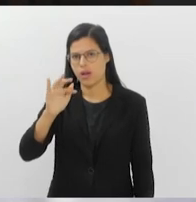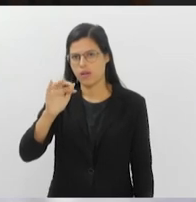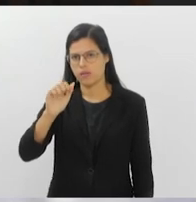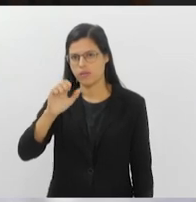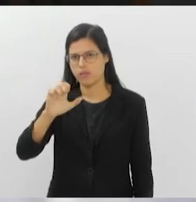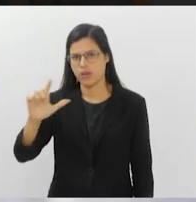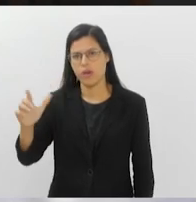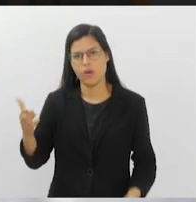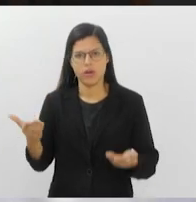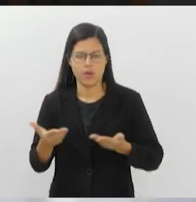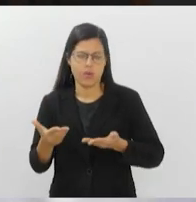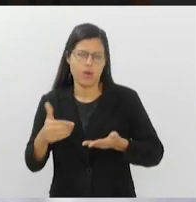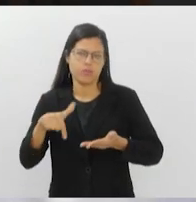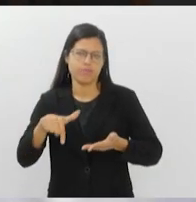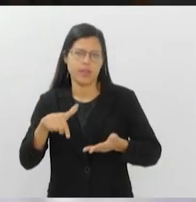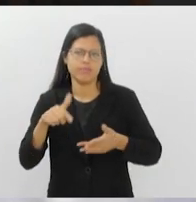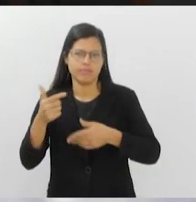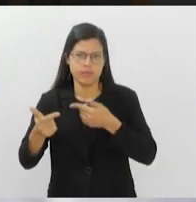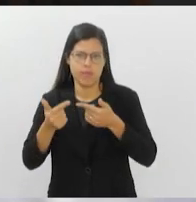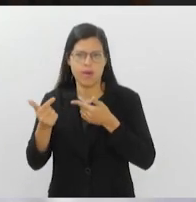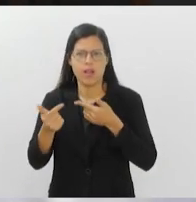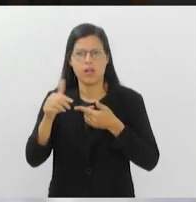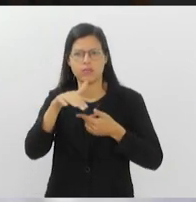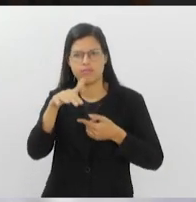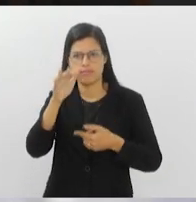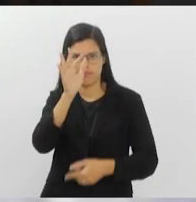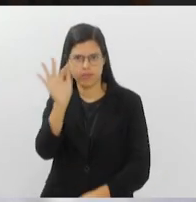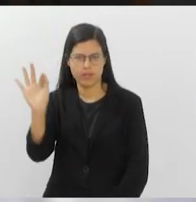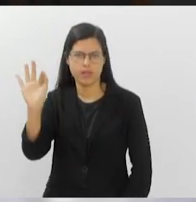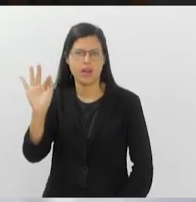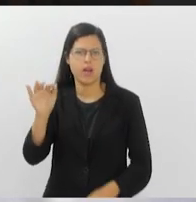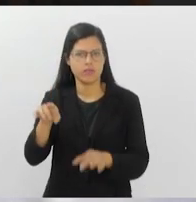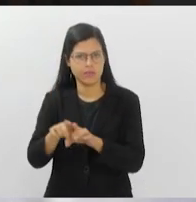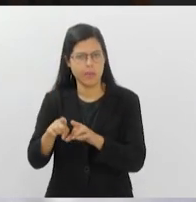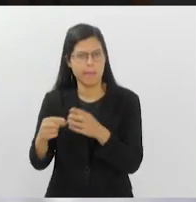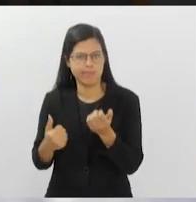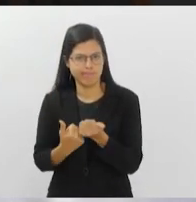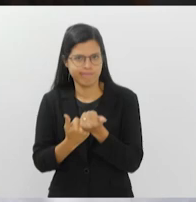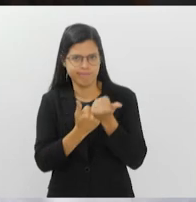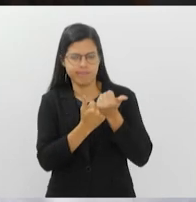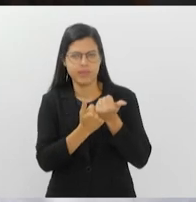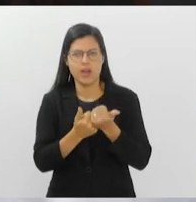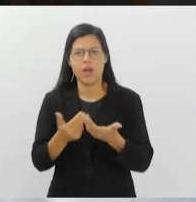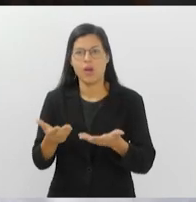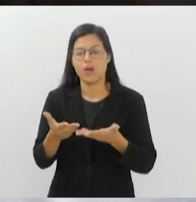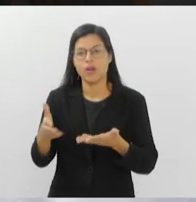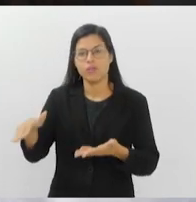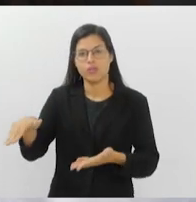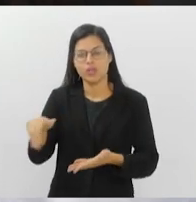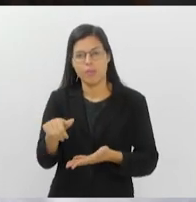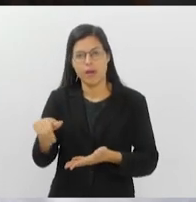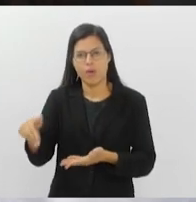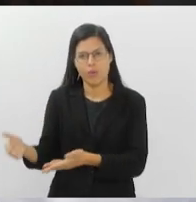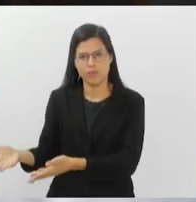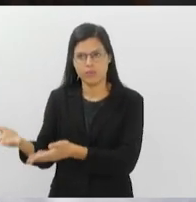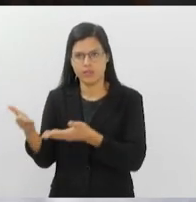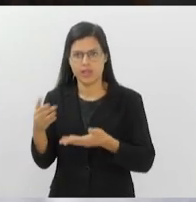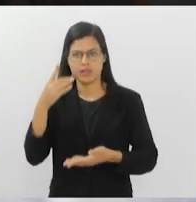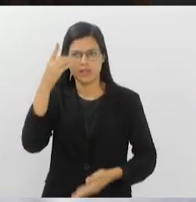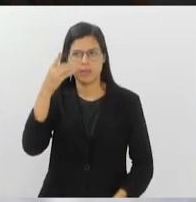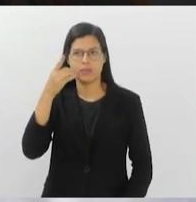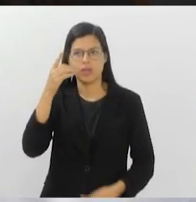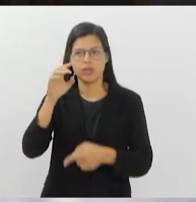governo federal, que é um parceiro também de muitas lutas. E agora eu quero chamar para fazer uso da palavra a